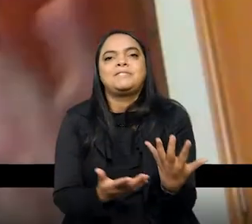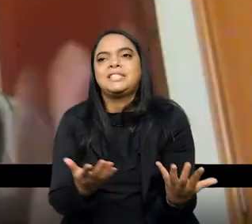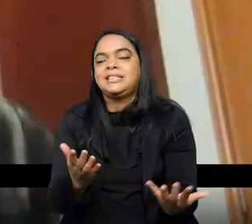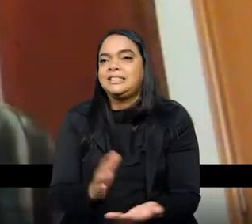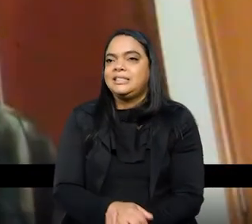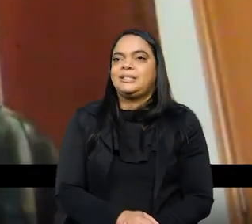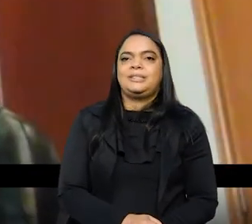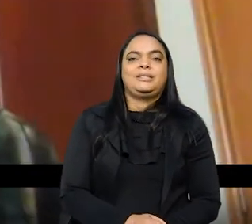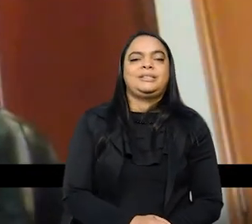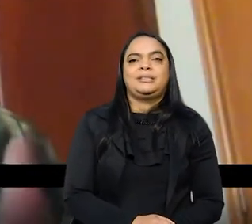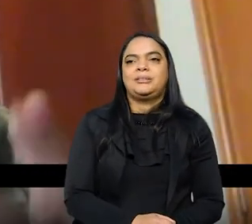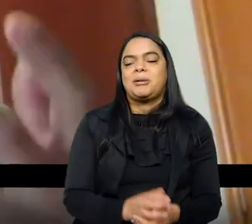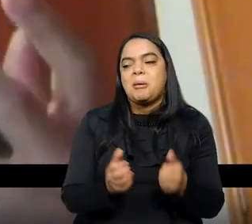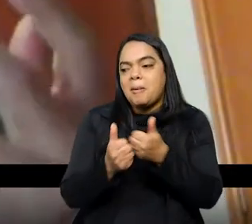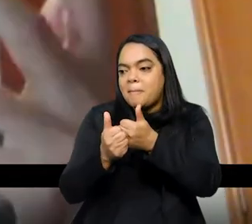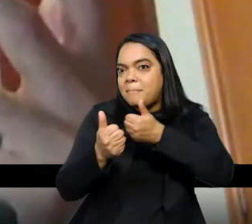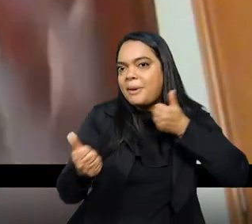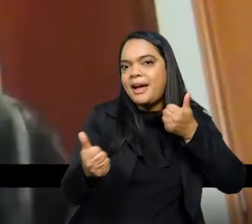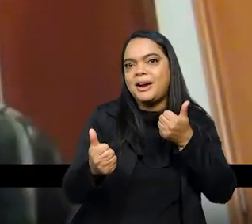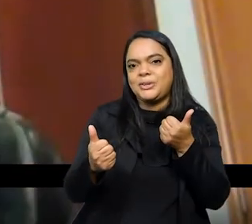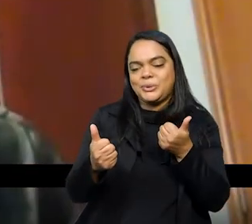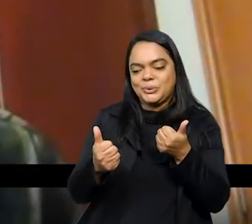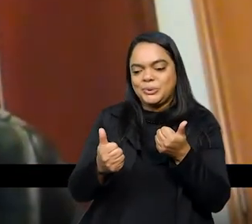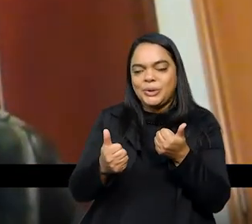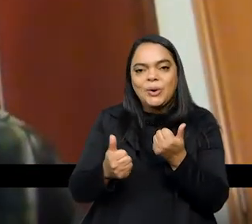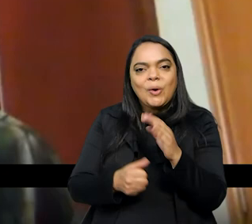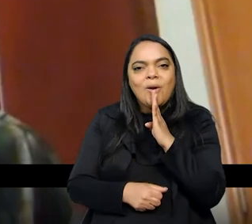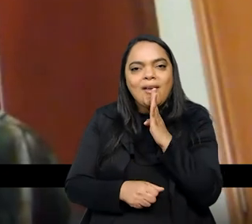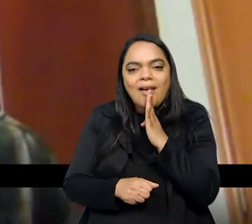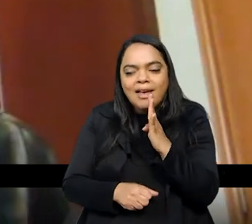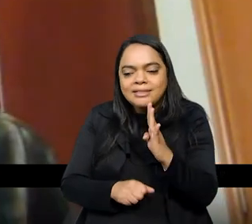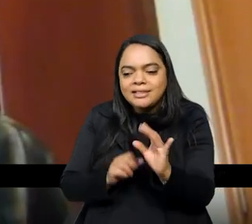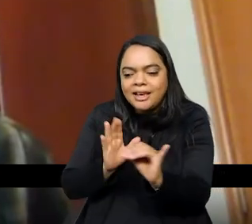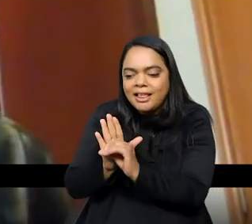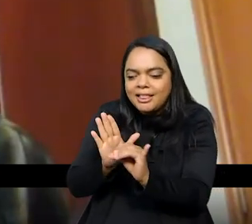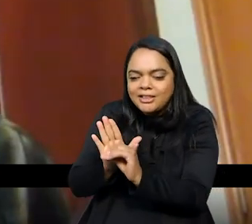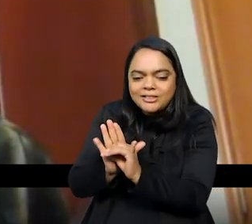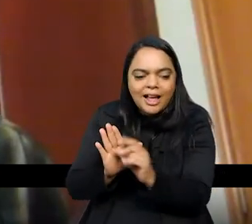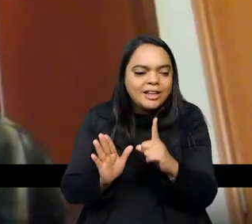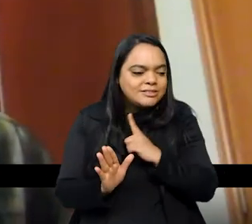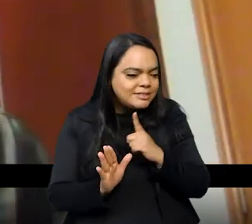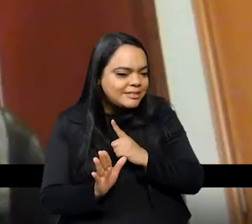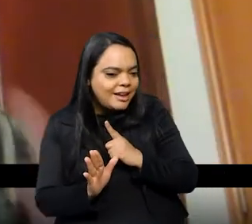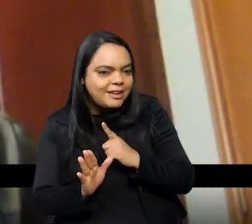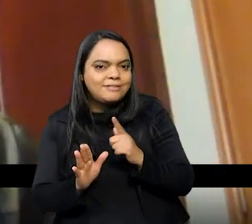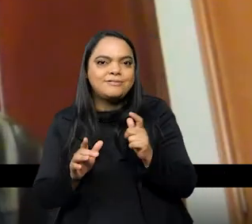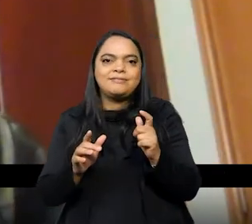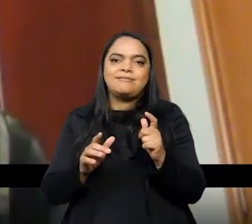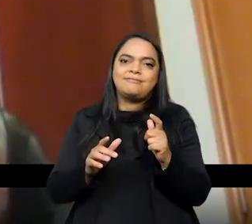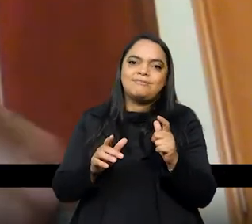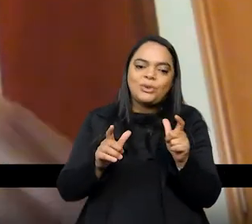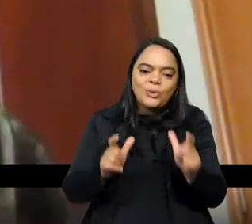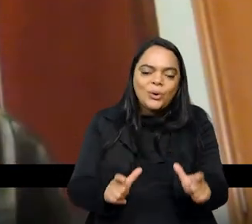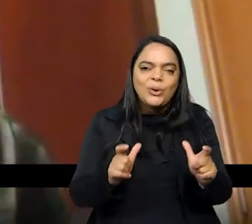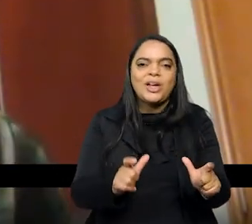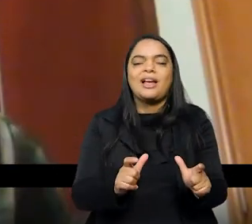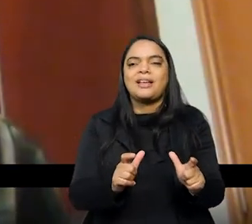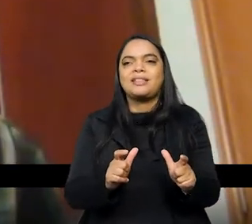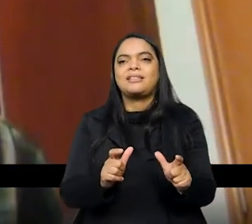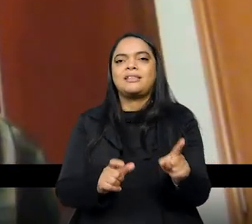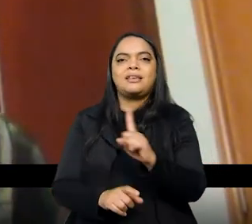próximo da sua localidade, criando uma identidade com a sua localidade, né, sem perder toda